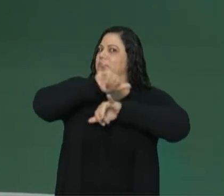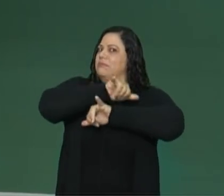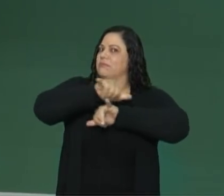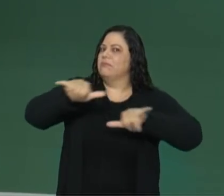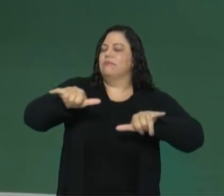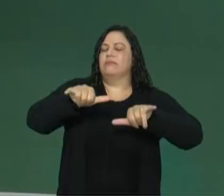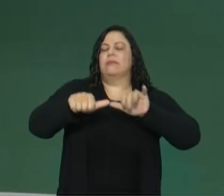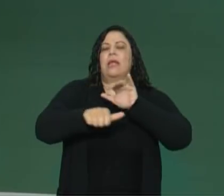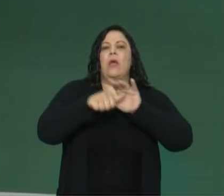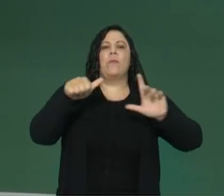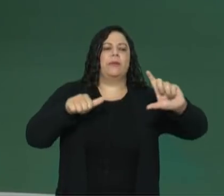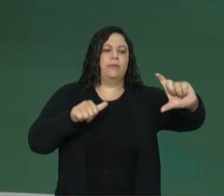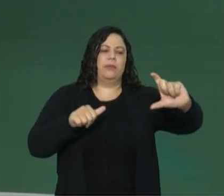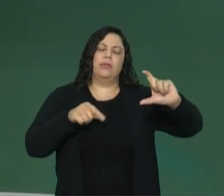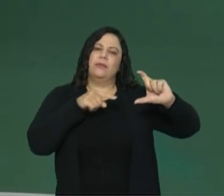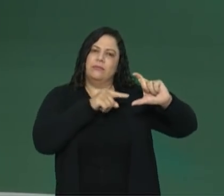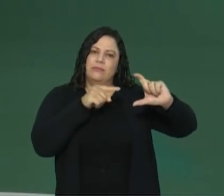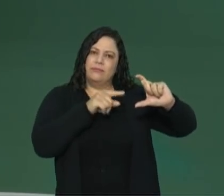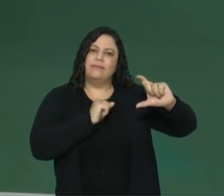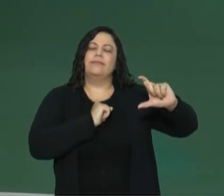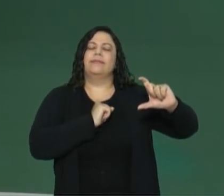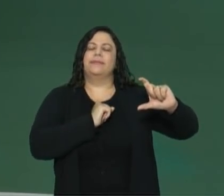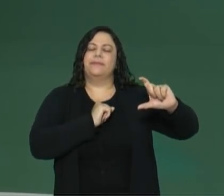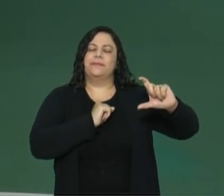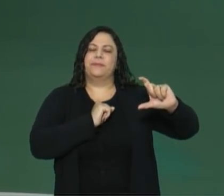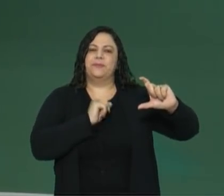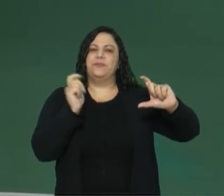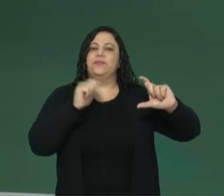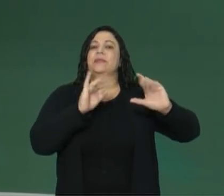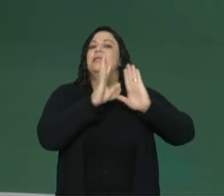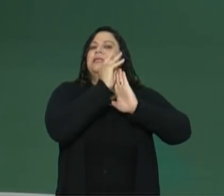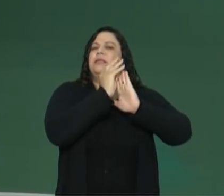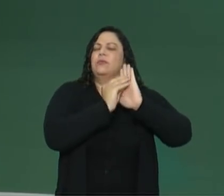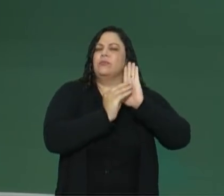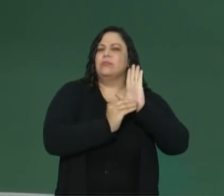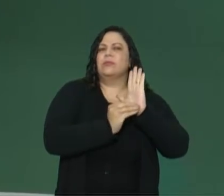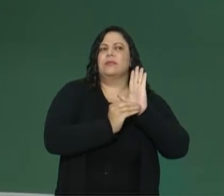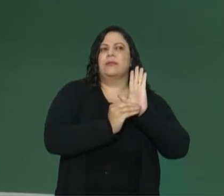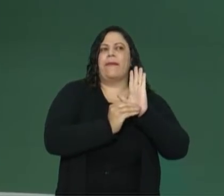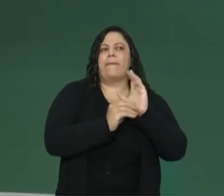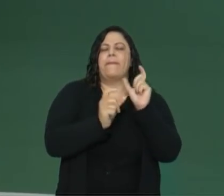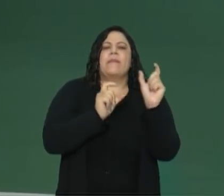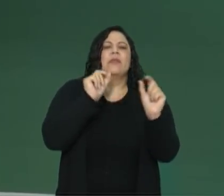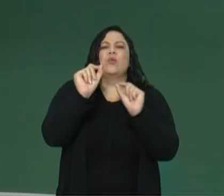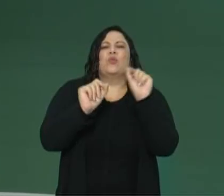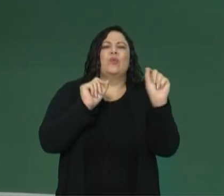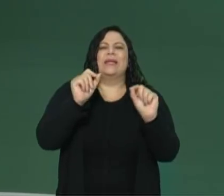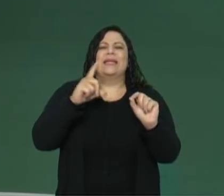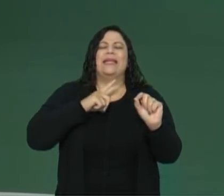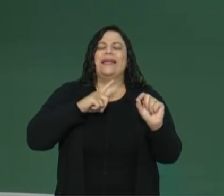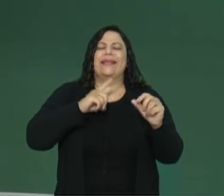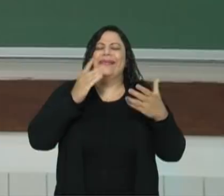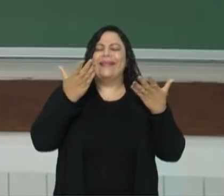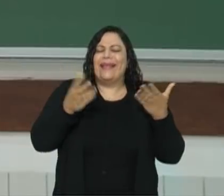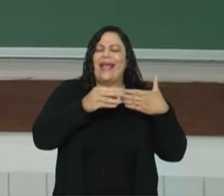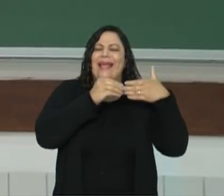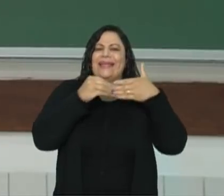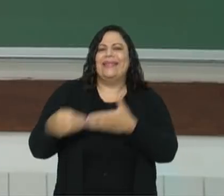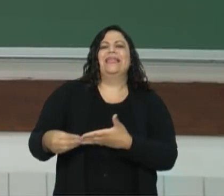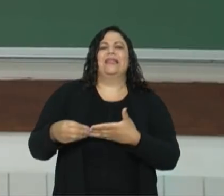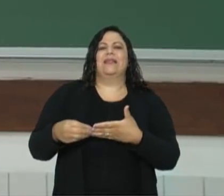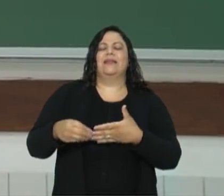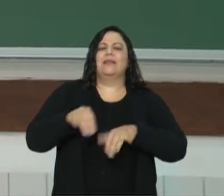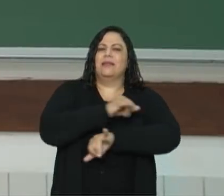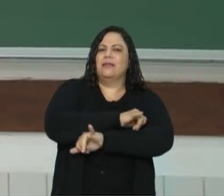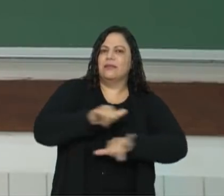primeiro parágrafo, né? Tá lá no primeiro parágrafo, são elementos que regem uma notícia, tá certo? Veja lá, agora